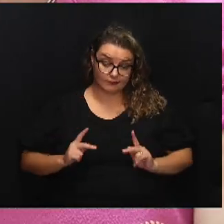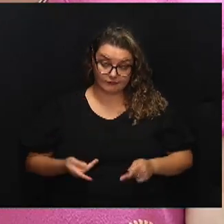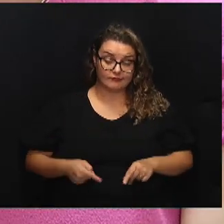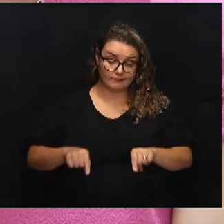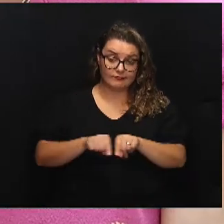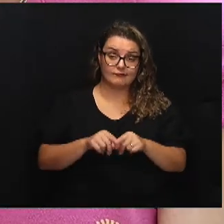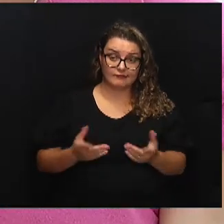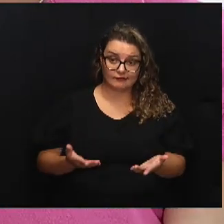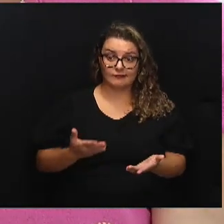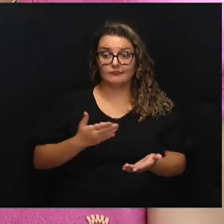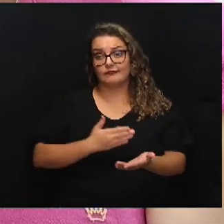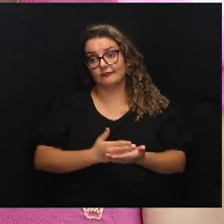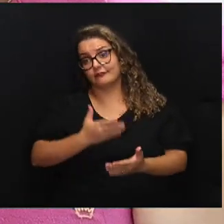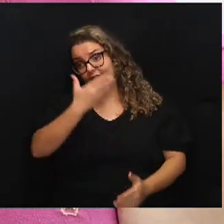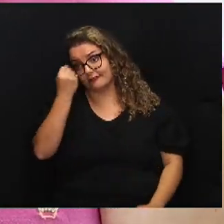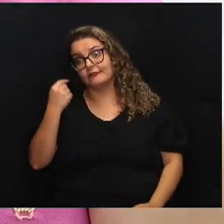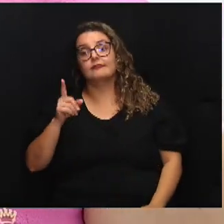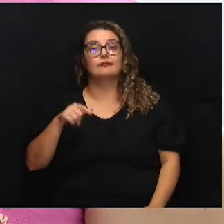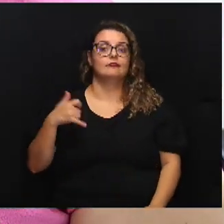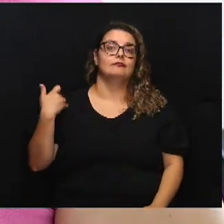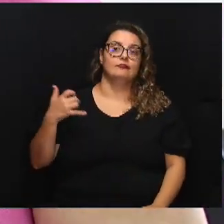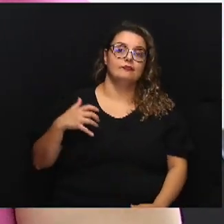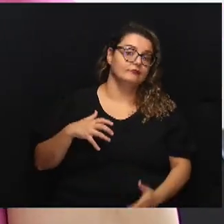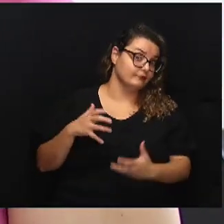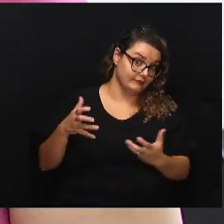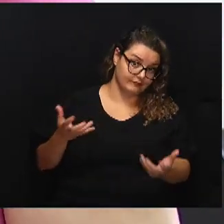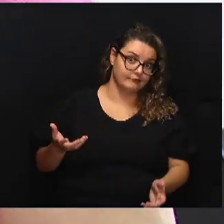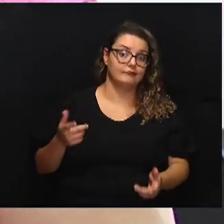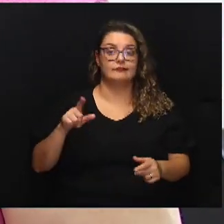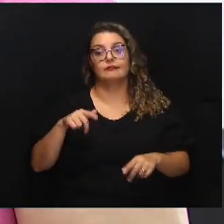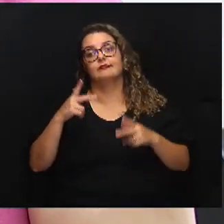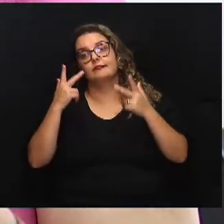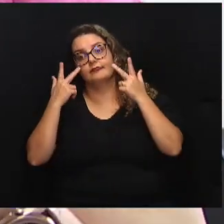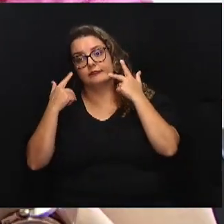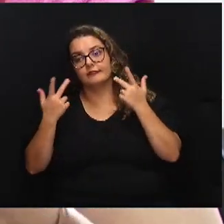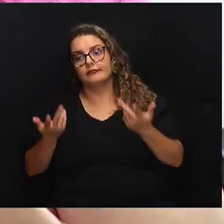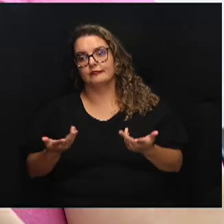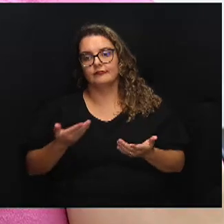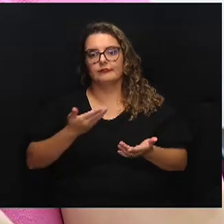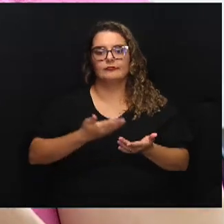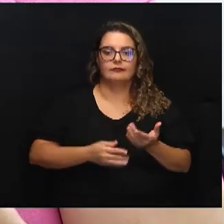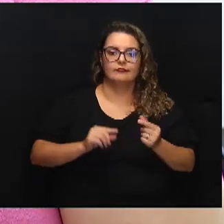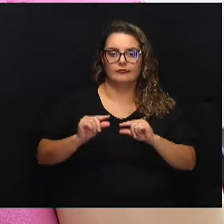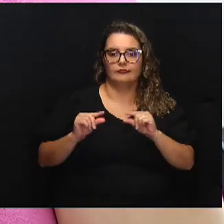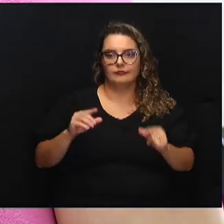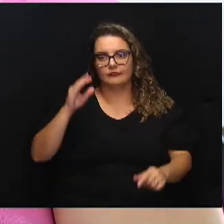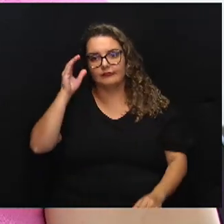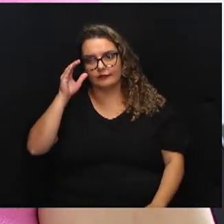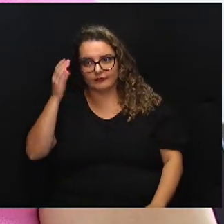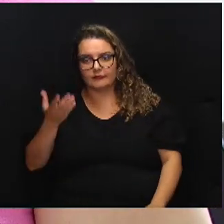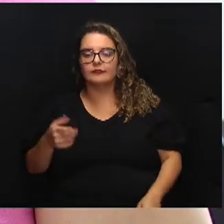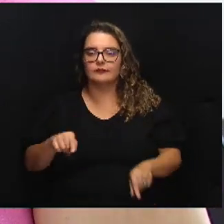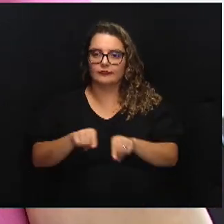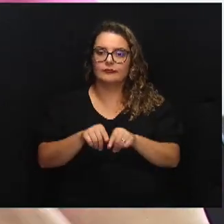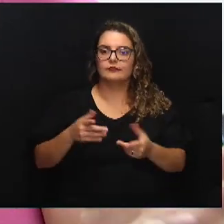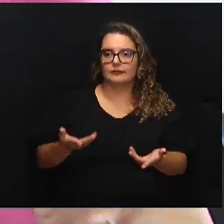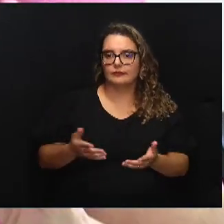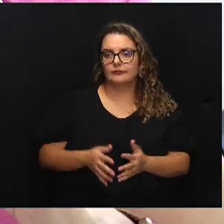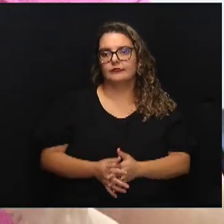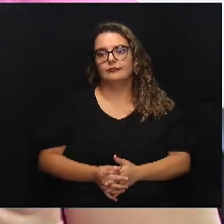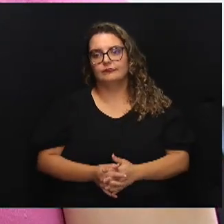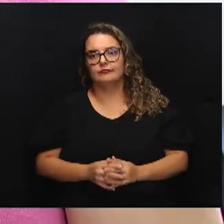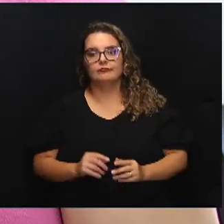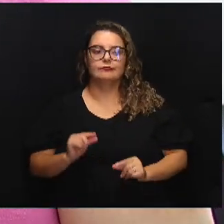começa a ficar muito esquecido, a pessoa pensa, é da idade. Né? É normal, com o tempo, a gente perder um pouquinho de cognição, eles também, né, ficar um pouquinho